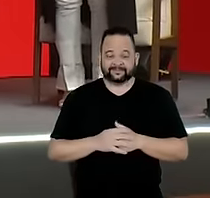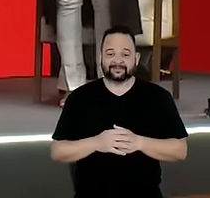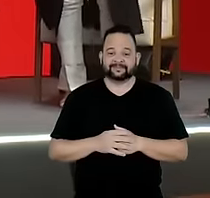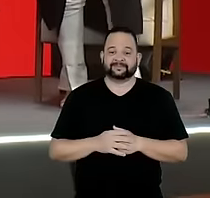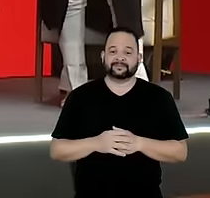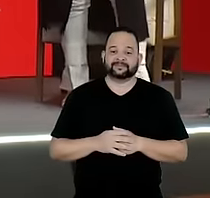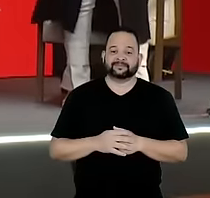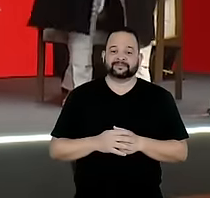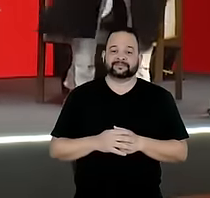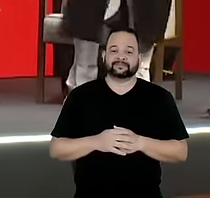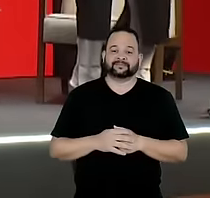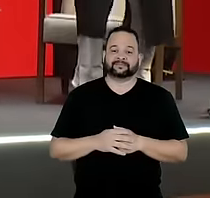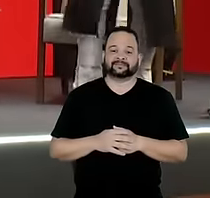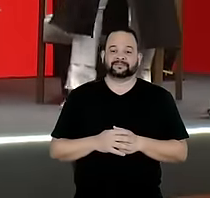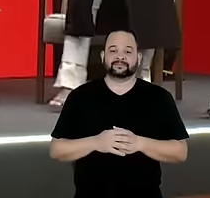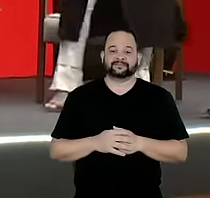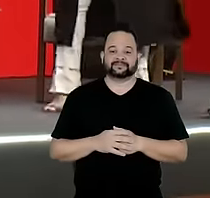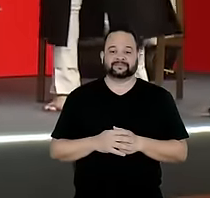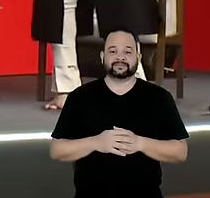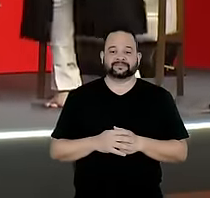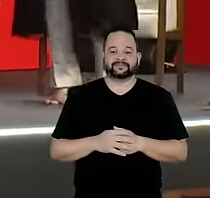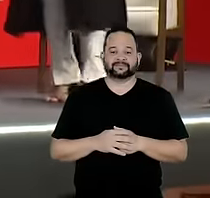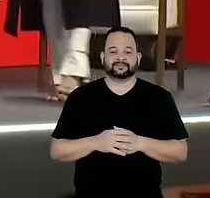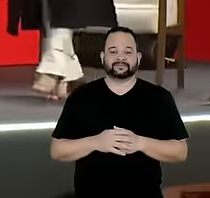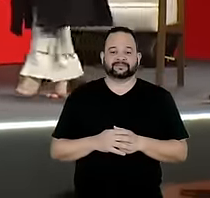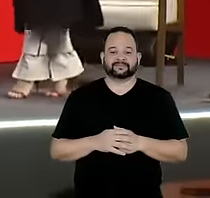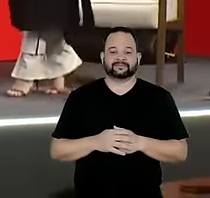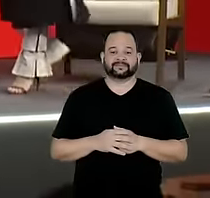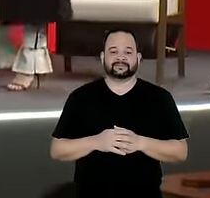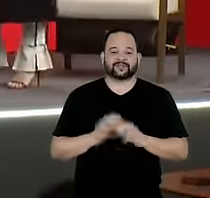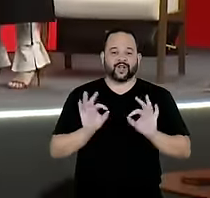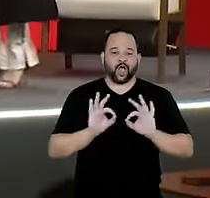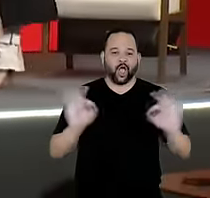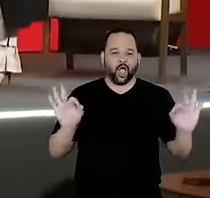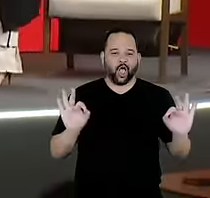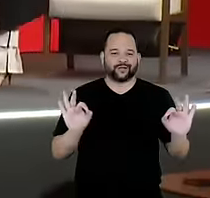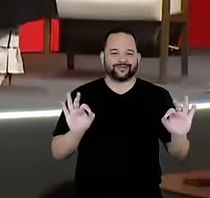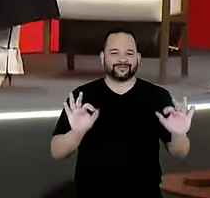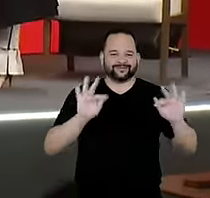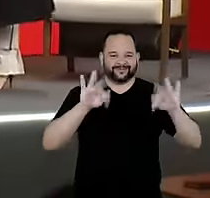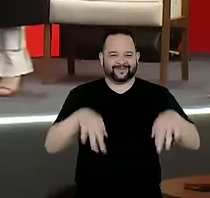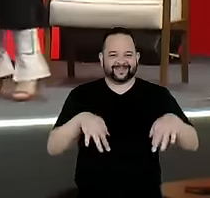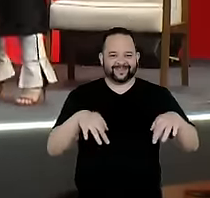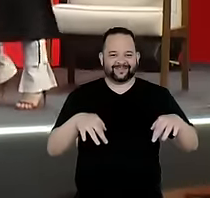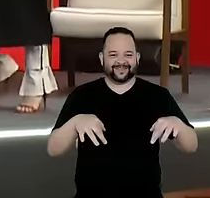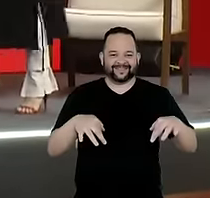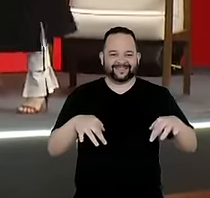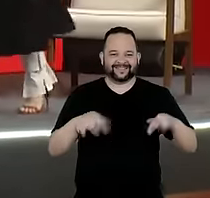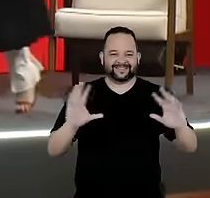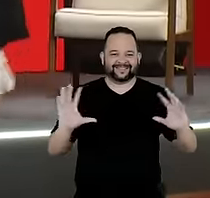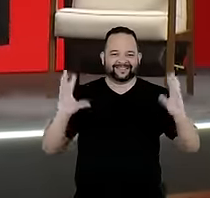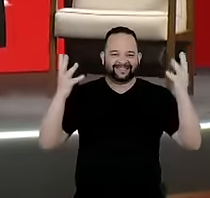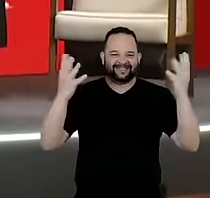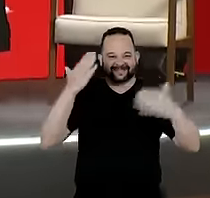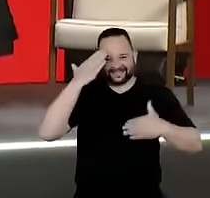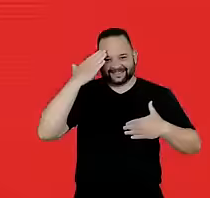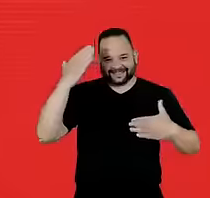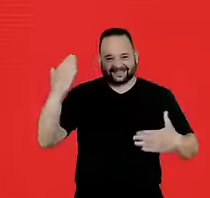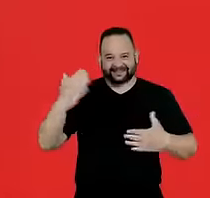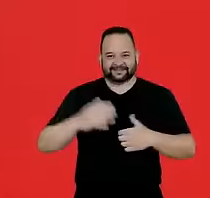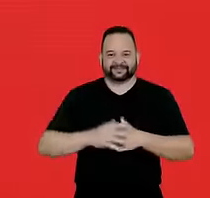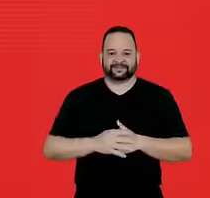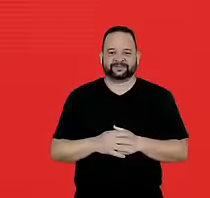mesmo super fechamento aí pro nosso evento obrigada obrigada a